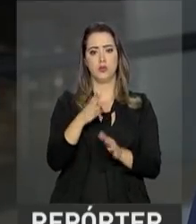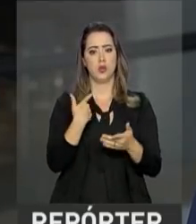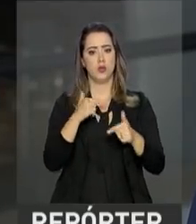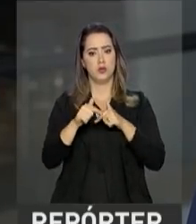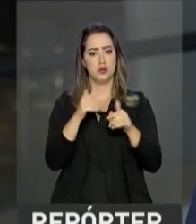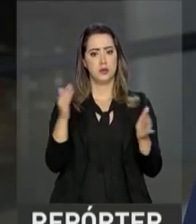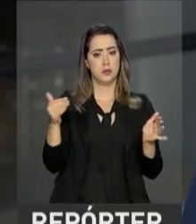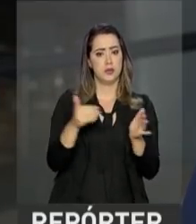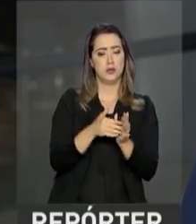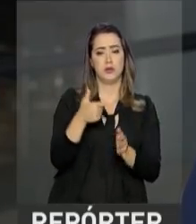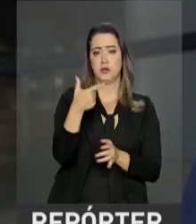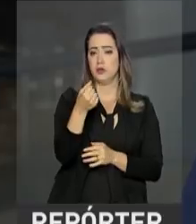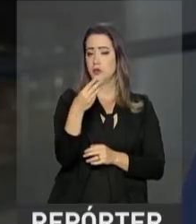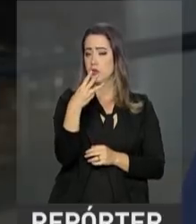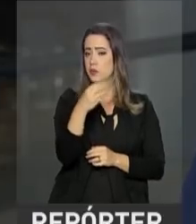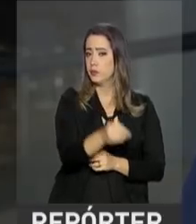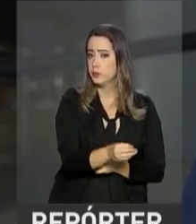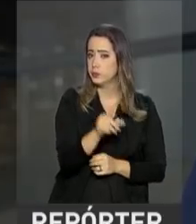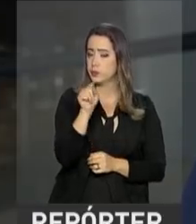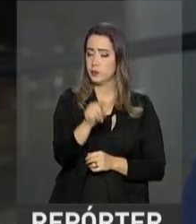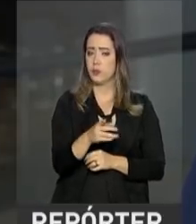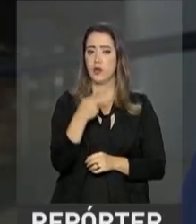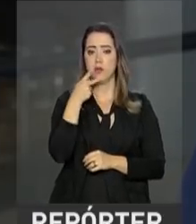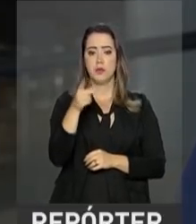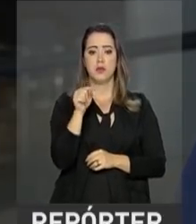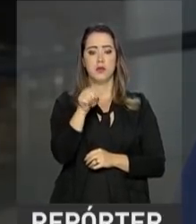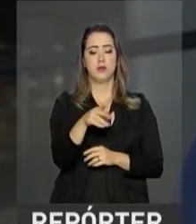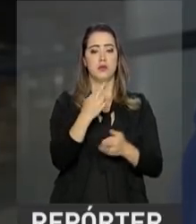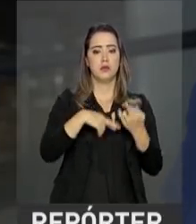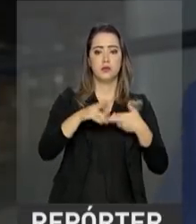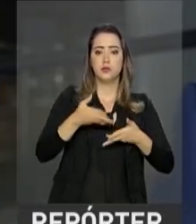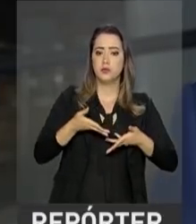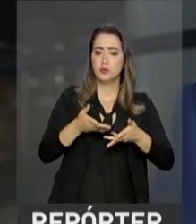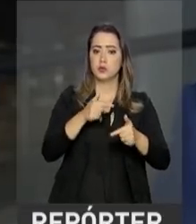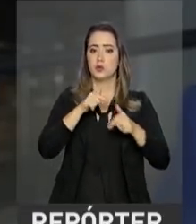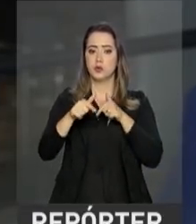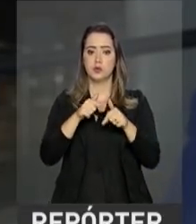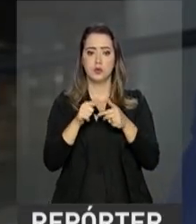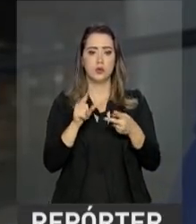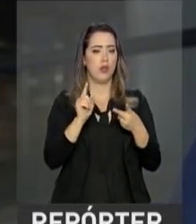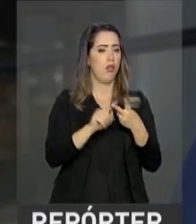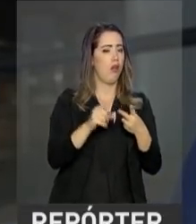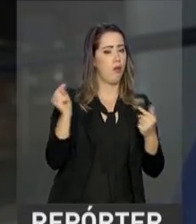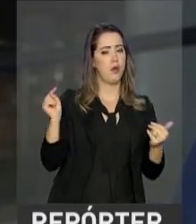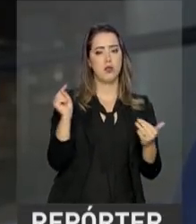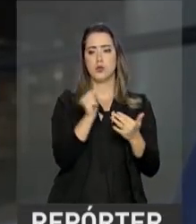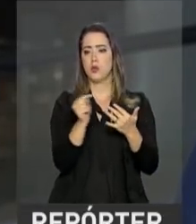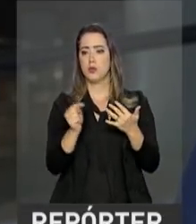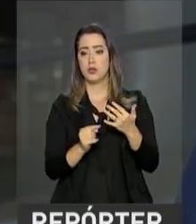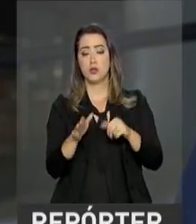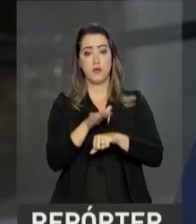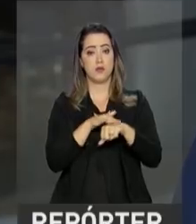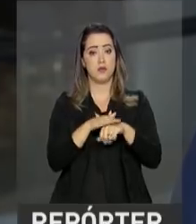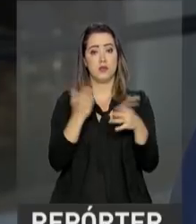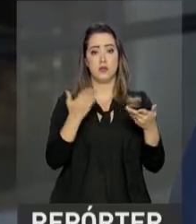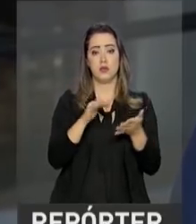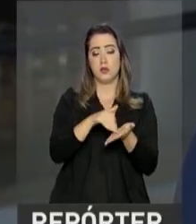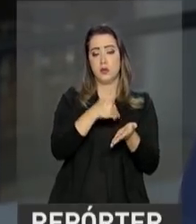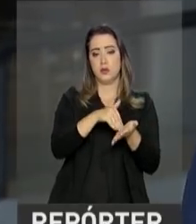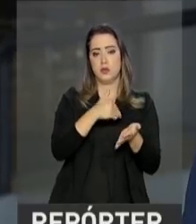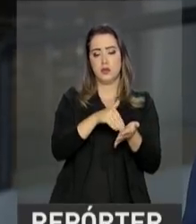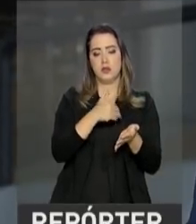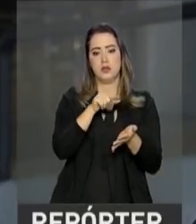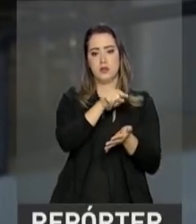até 2030 para falar sobre o prêmio as ações e metas eu converso com o secretário executivo